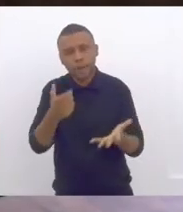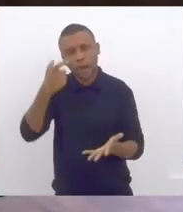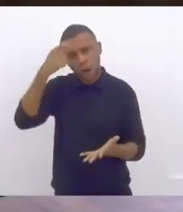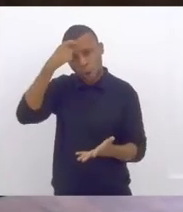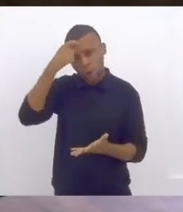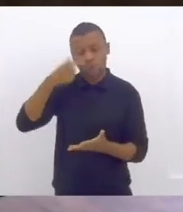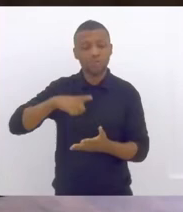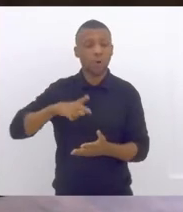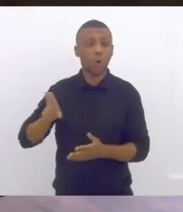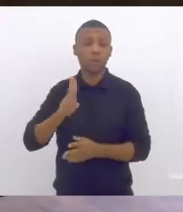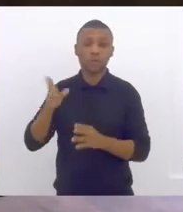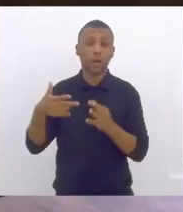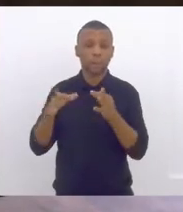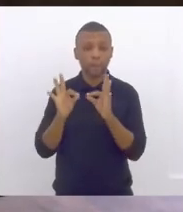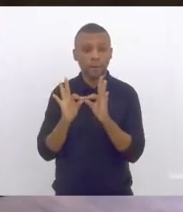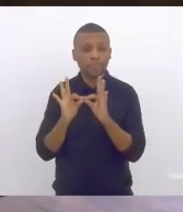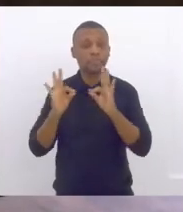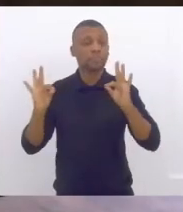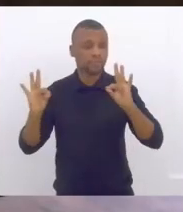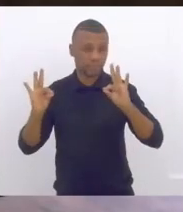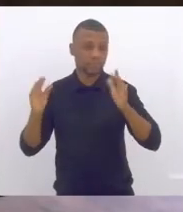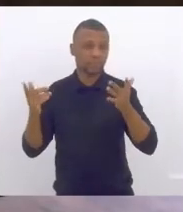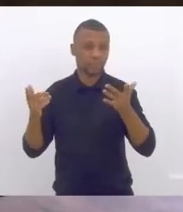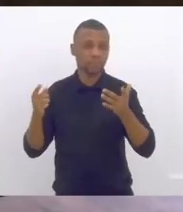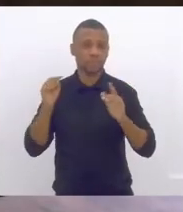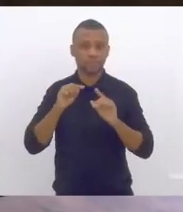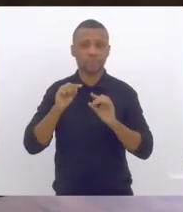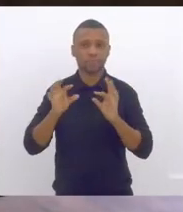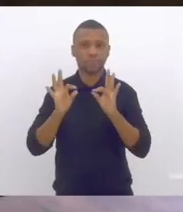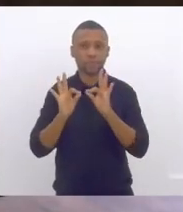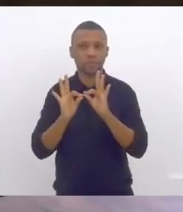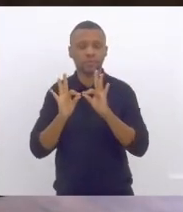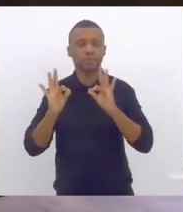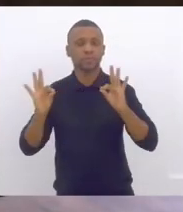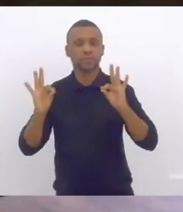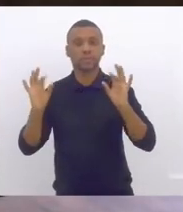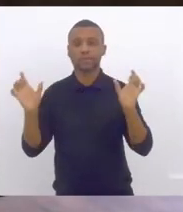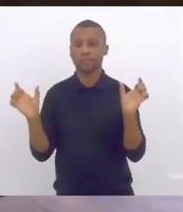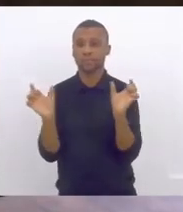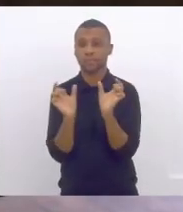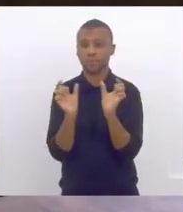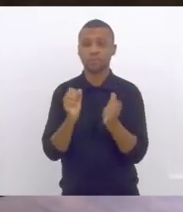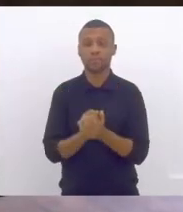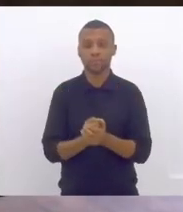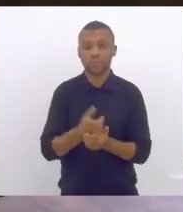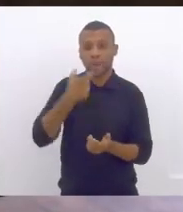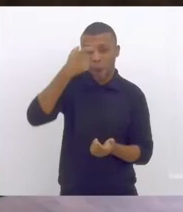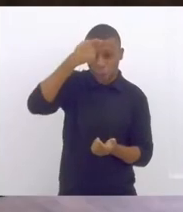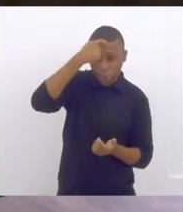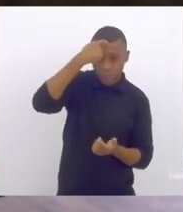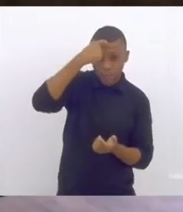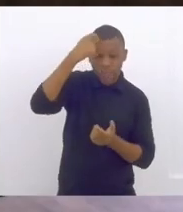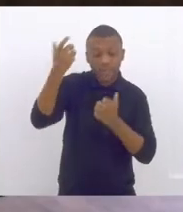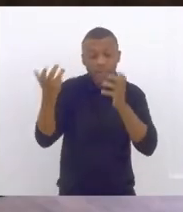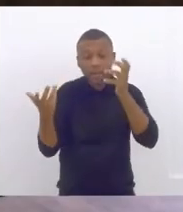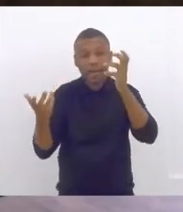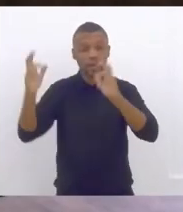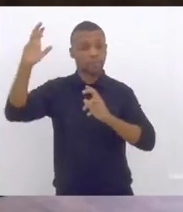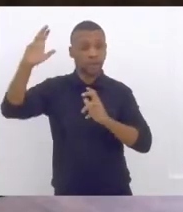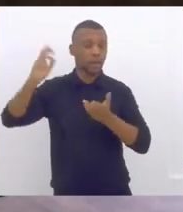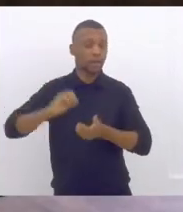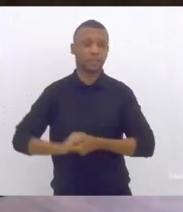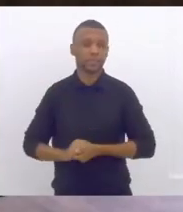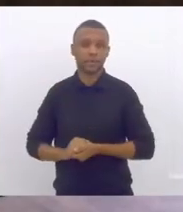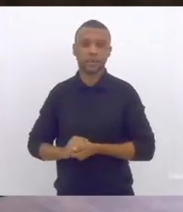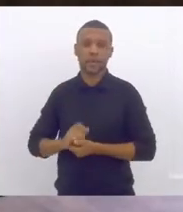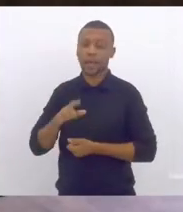uma expressão quase neológica, né? Criar consciências climáticas, despertar consciências climáticas